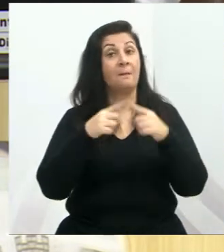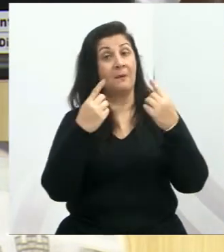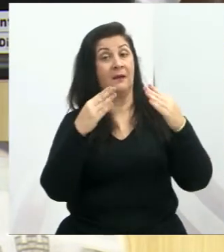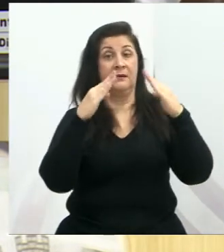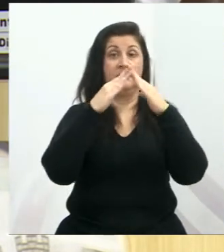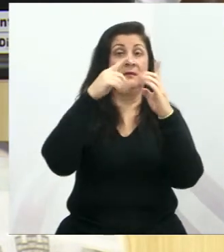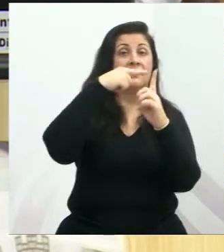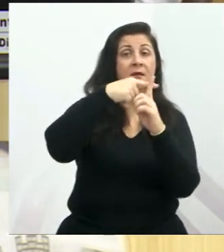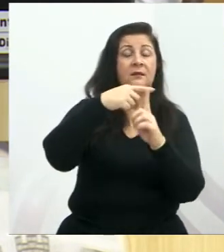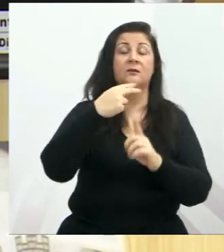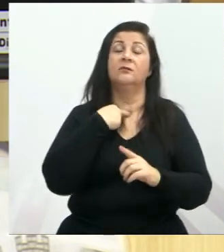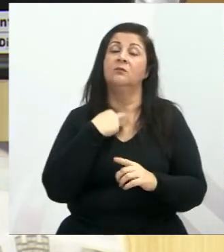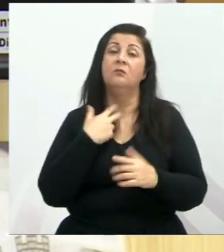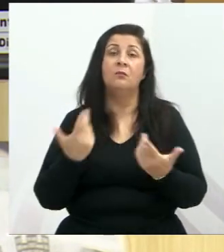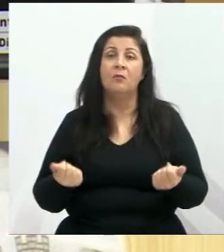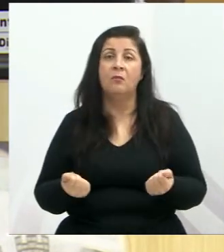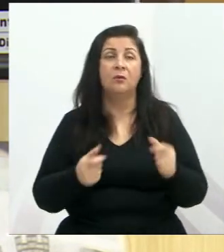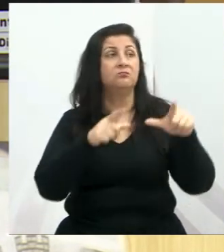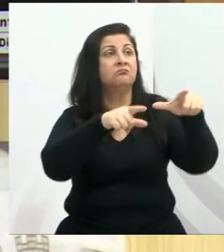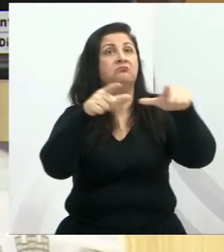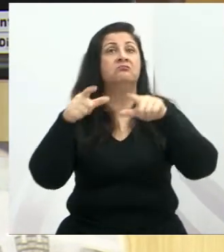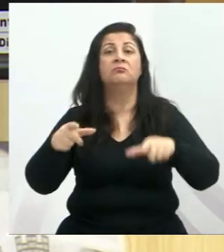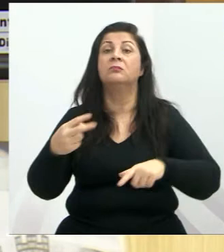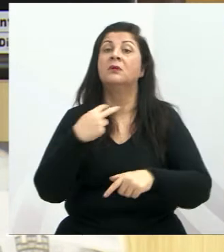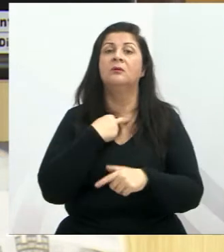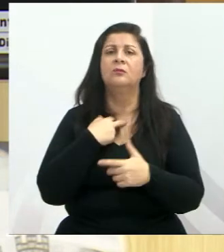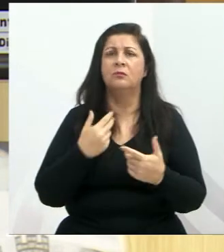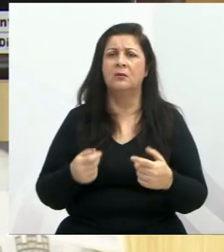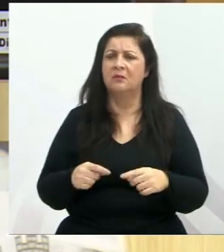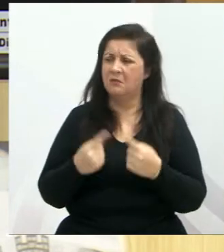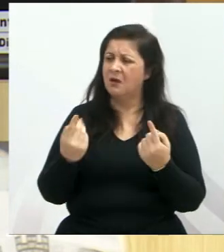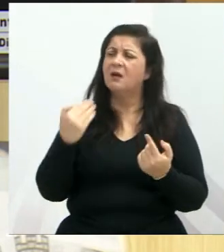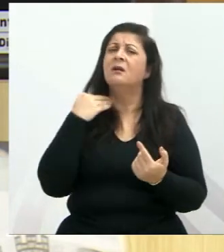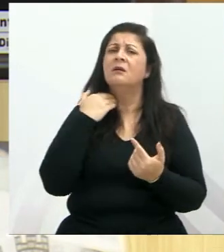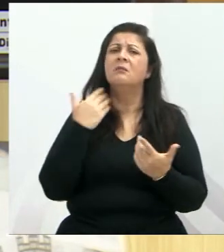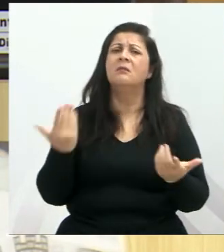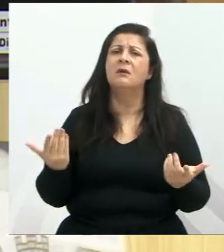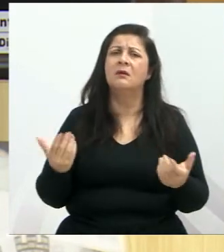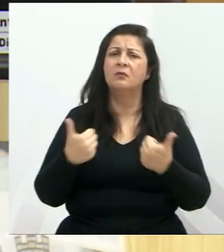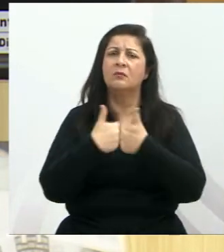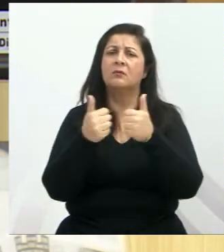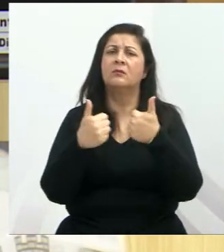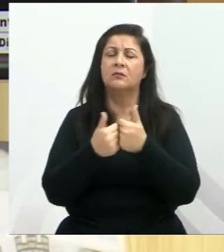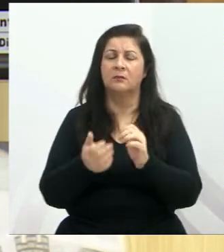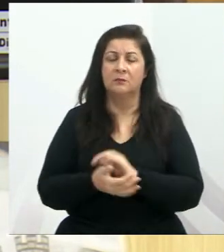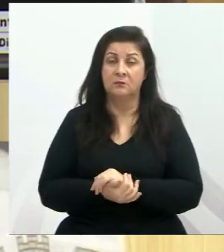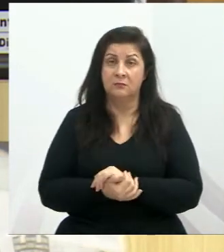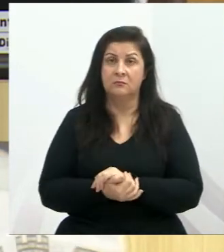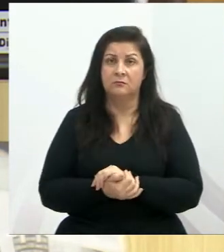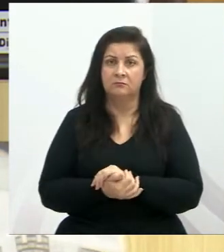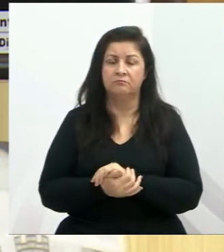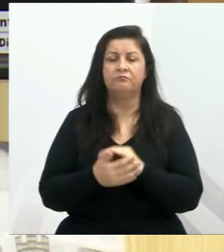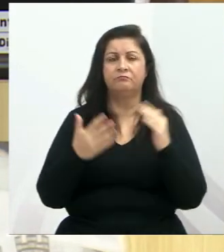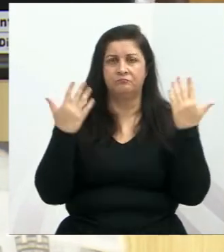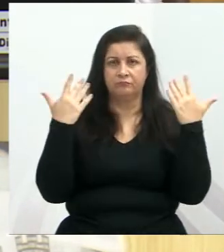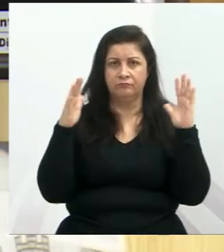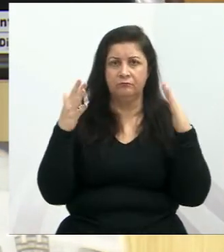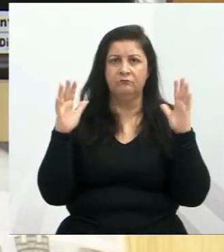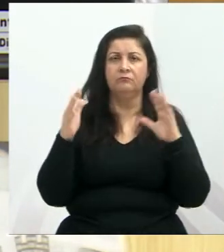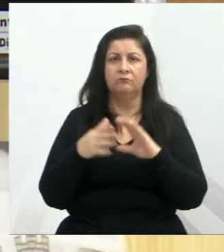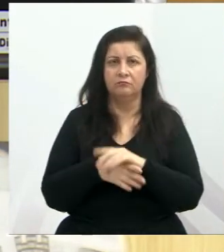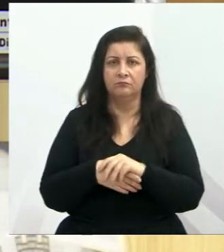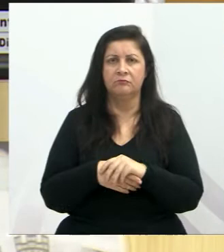para outros lugares, fiscaliza, mas não fiscaliza esses locais. Então, parabéns pelo pedido aí, que eles